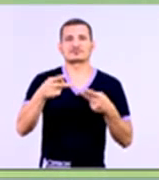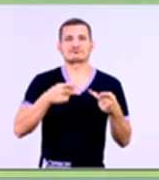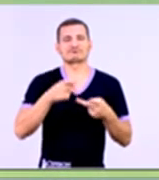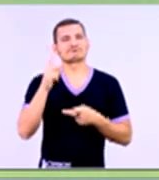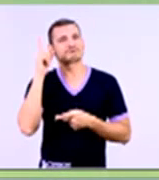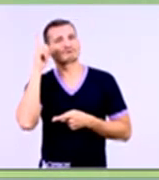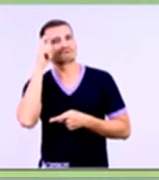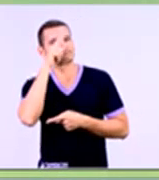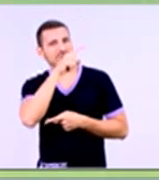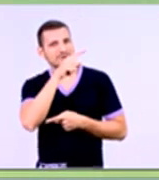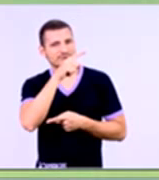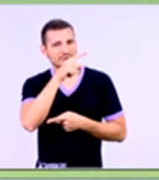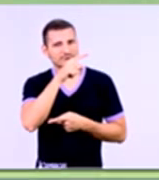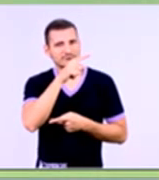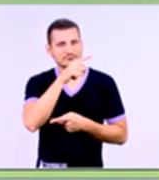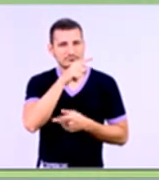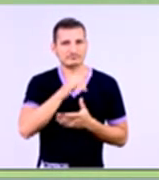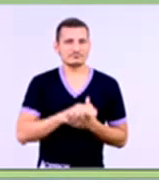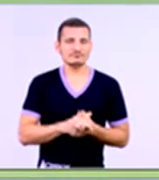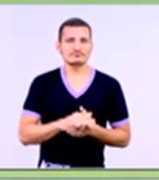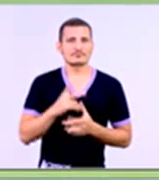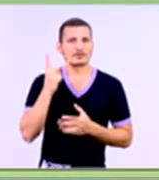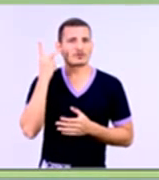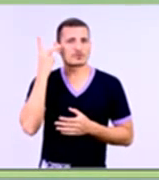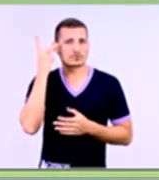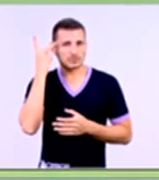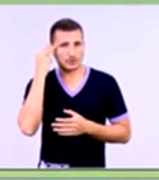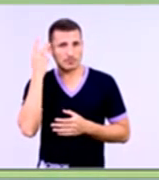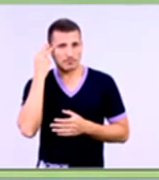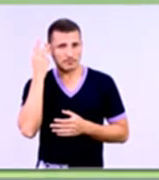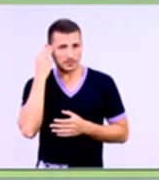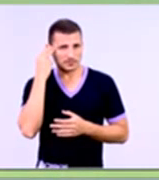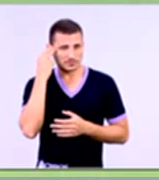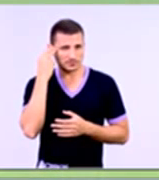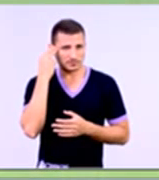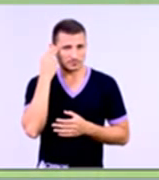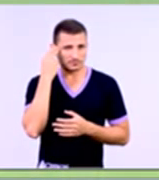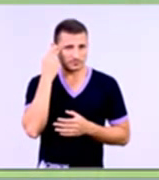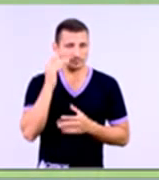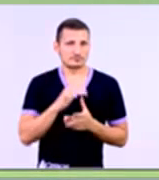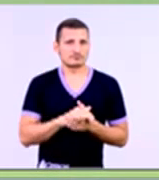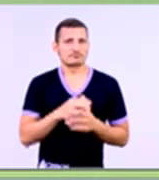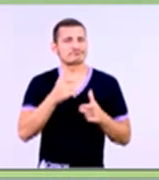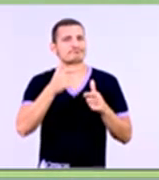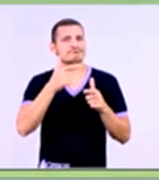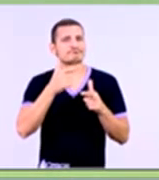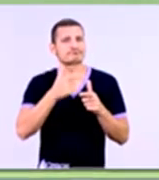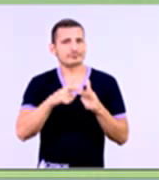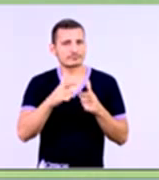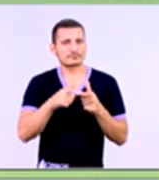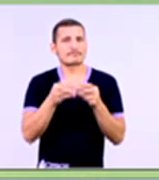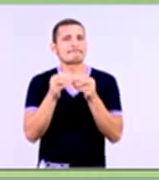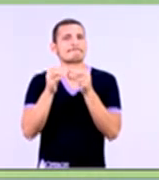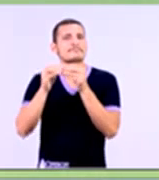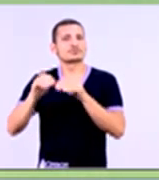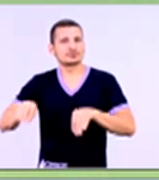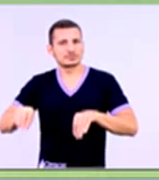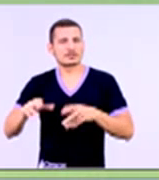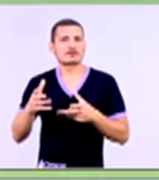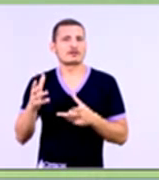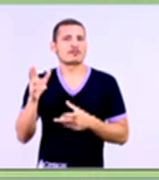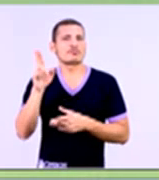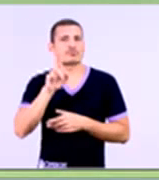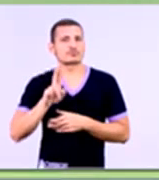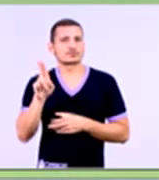inviável e normalmente afeta a adesão de novos usuários ao